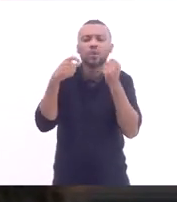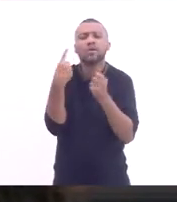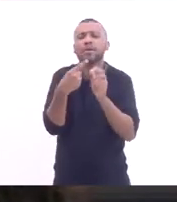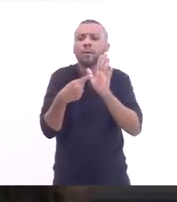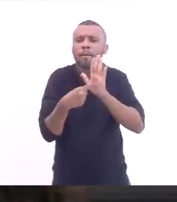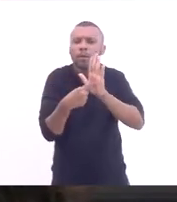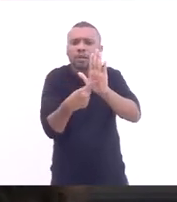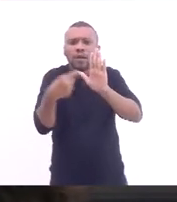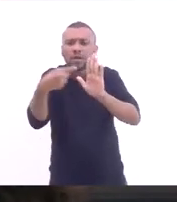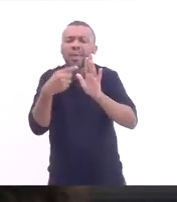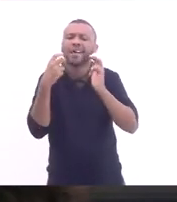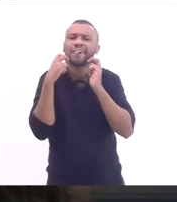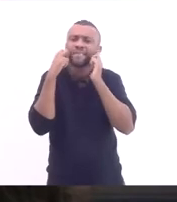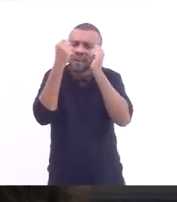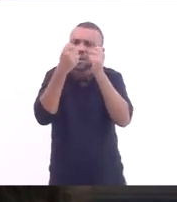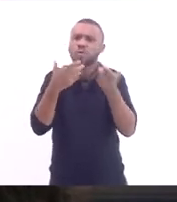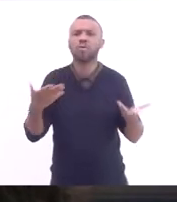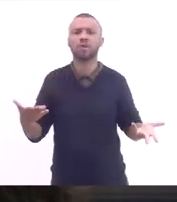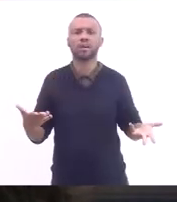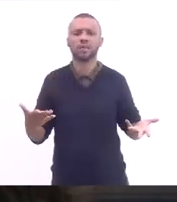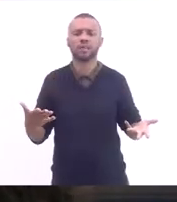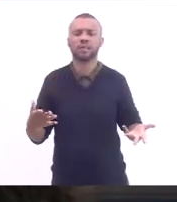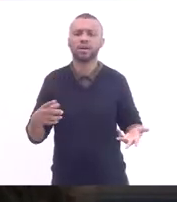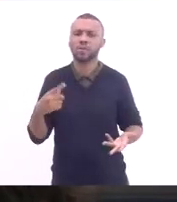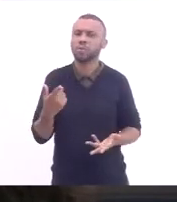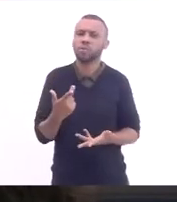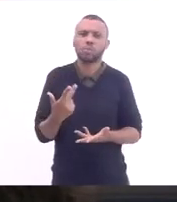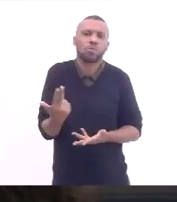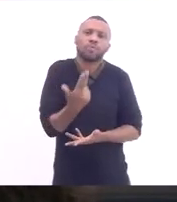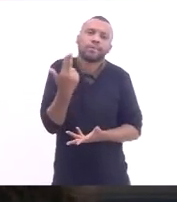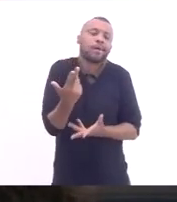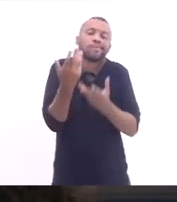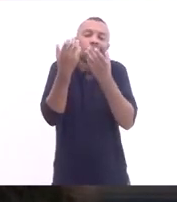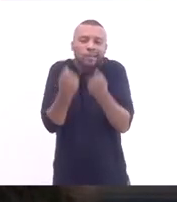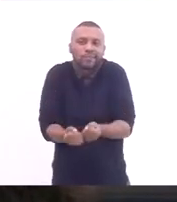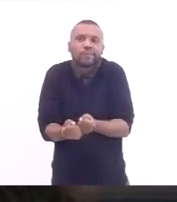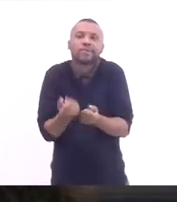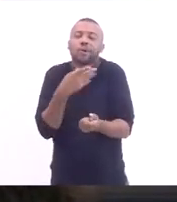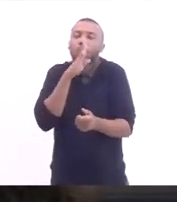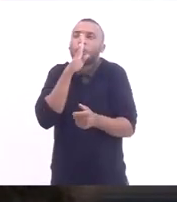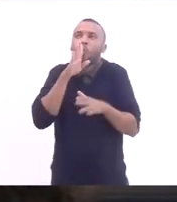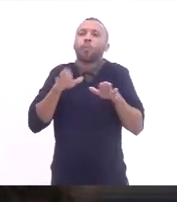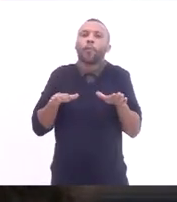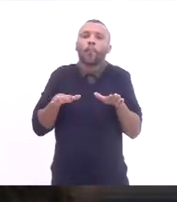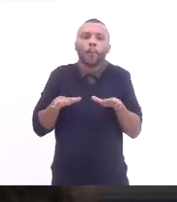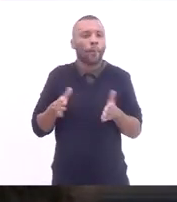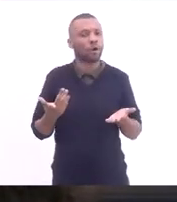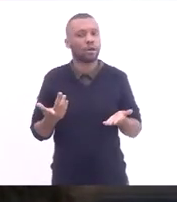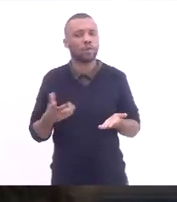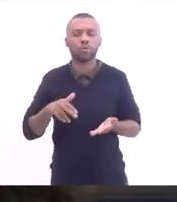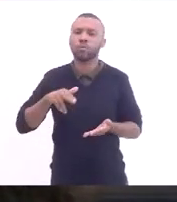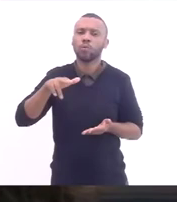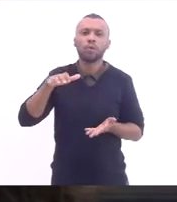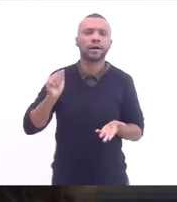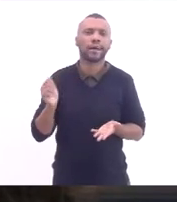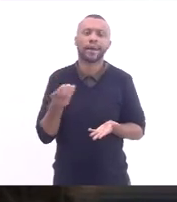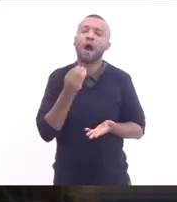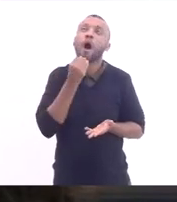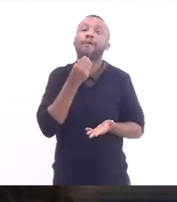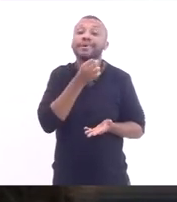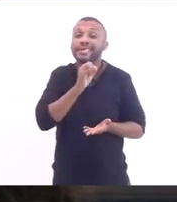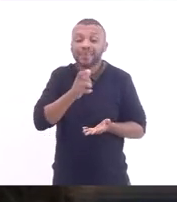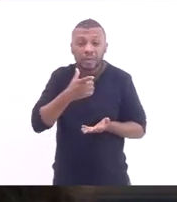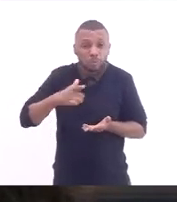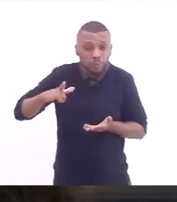isso como uma coisa vergonhosa. Nós não podemos admitir isso de forma alguma. Entendeu? E aí, é claro, se você não tem o